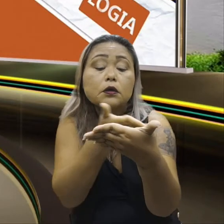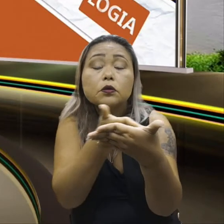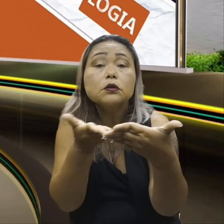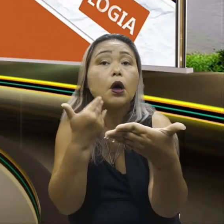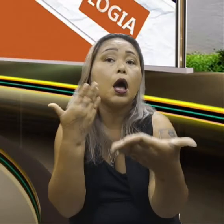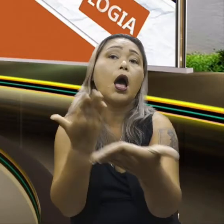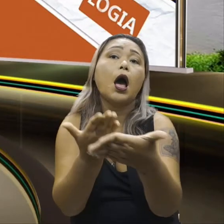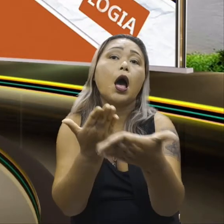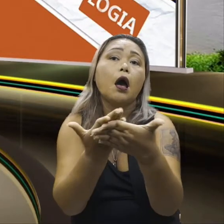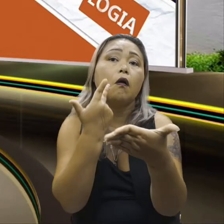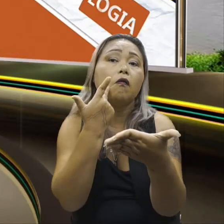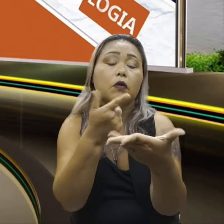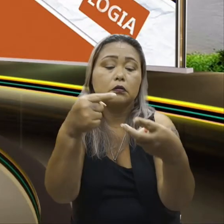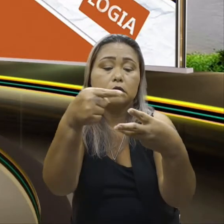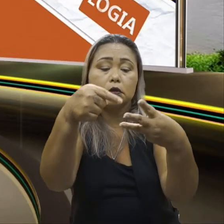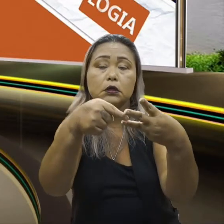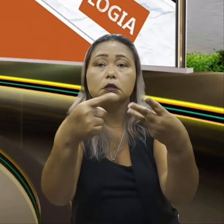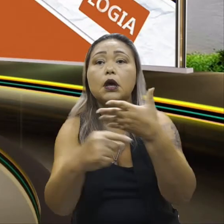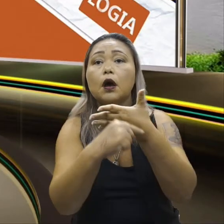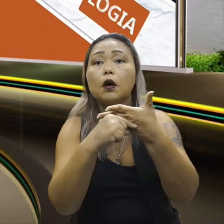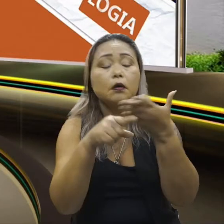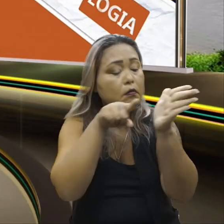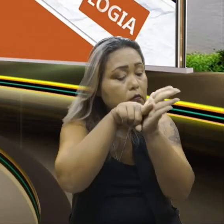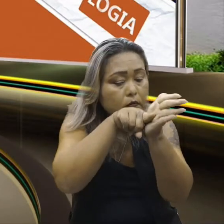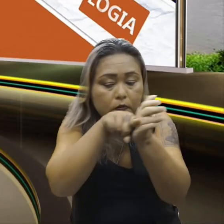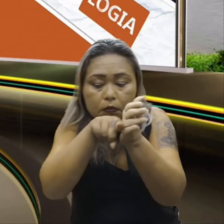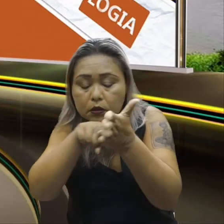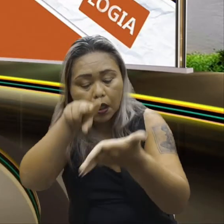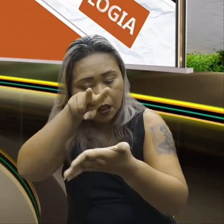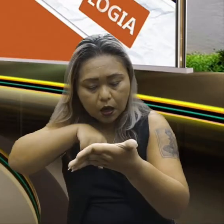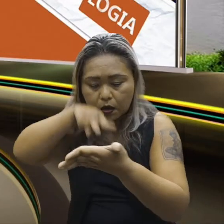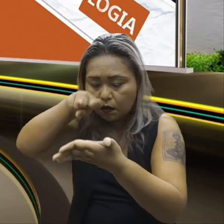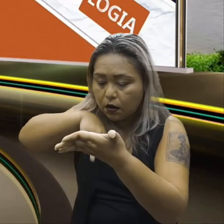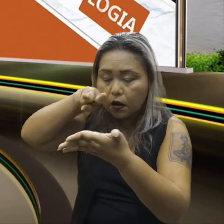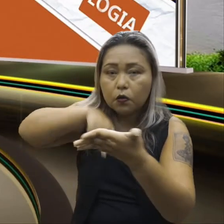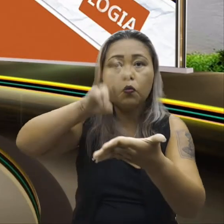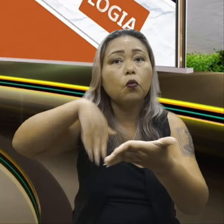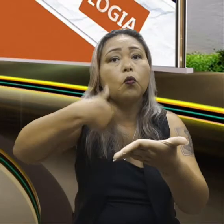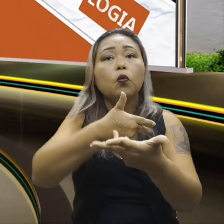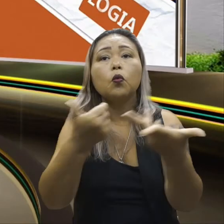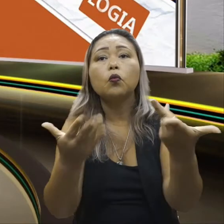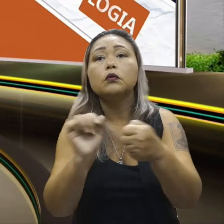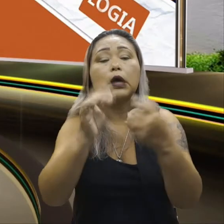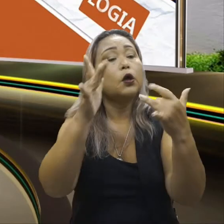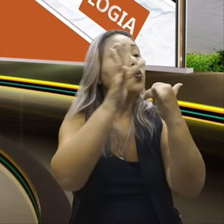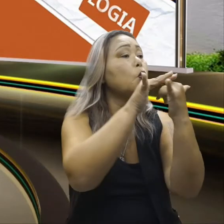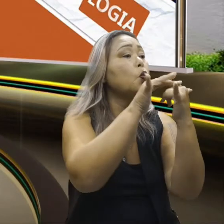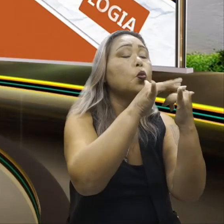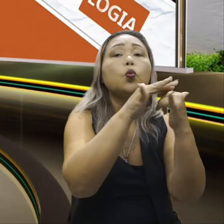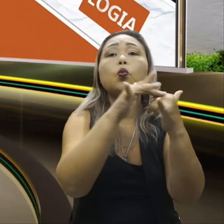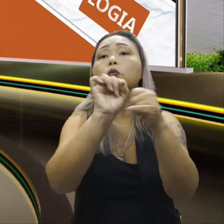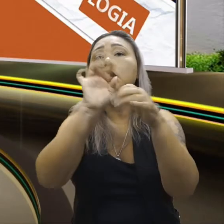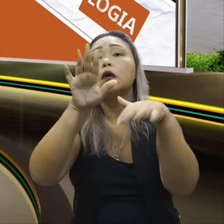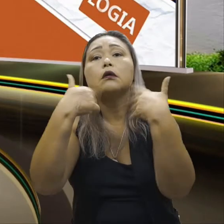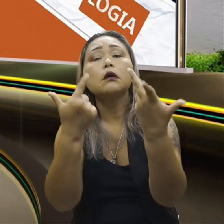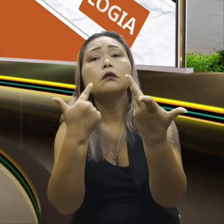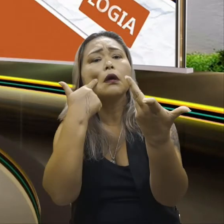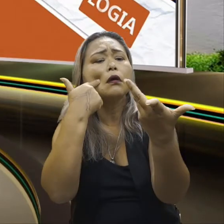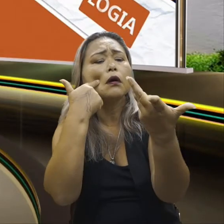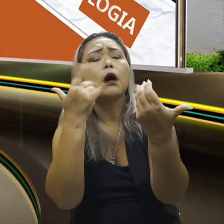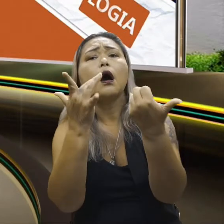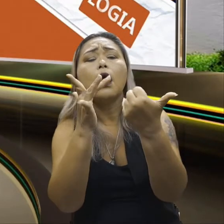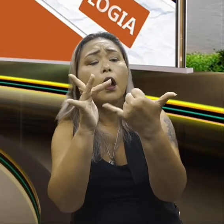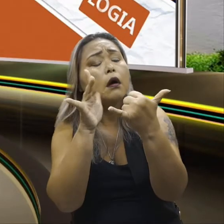que falam desses três autores. Pesquisem e leiam outras coisas. Tem canais no YouTube, tem várias coisas que contam um pouco